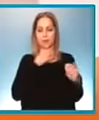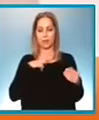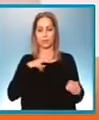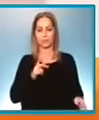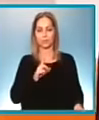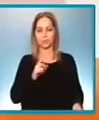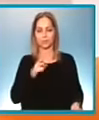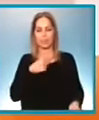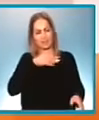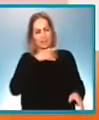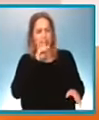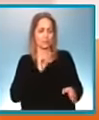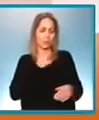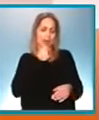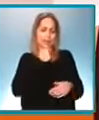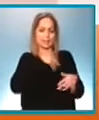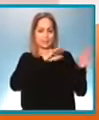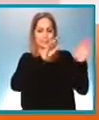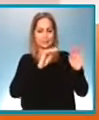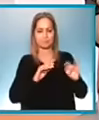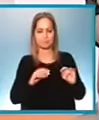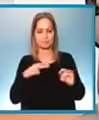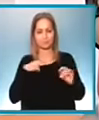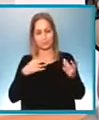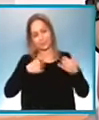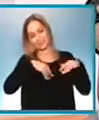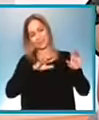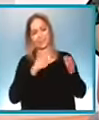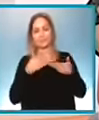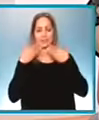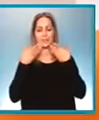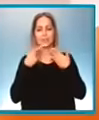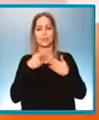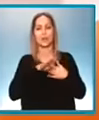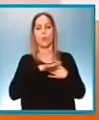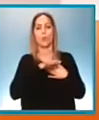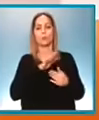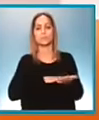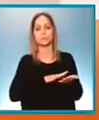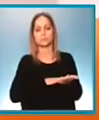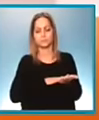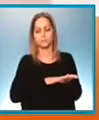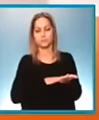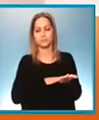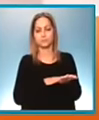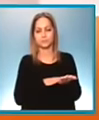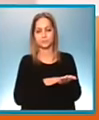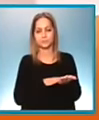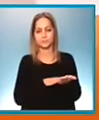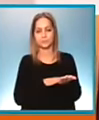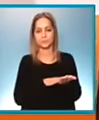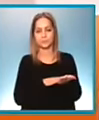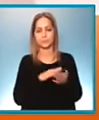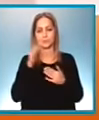bem, deixa a miúda cantar. Como os portugueses são mesmo assim, bem casa? Dispostos. Em que casa? Foi uma casa de bairro alto,